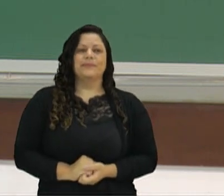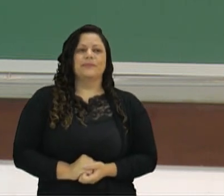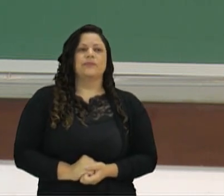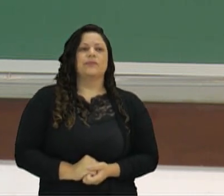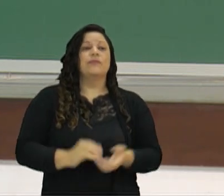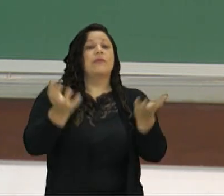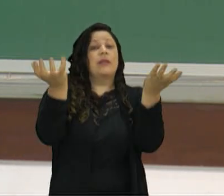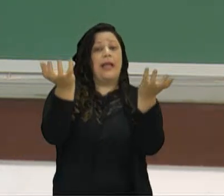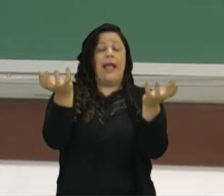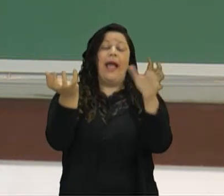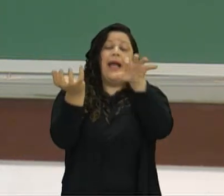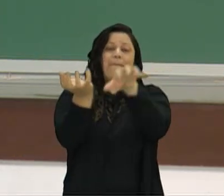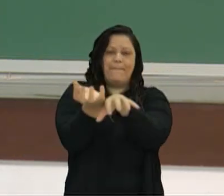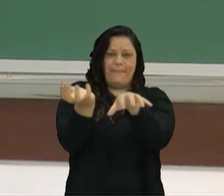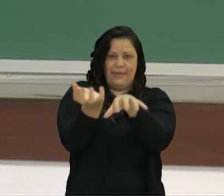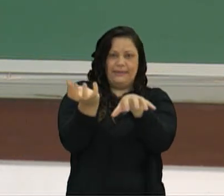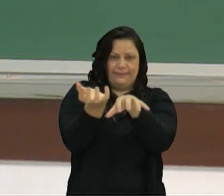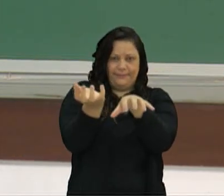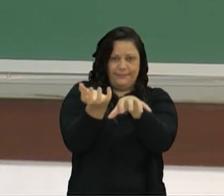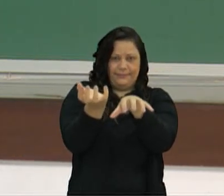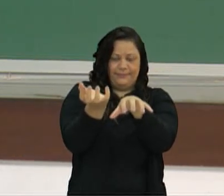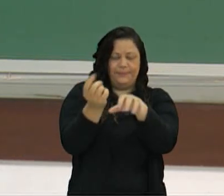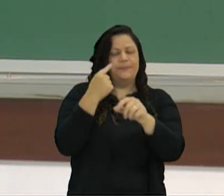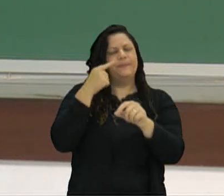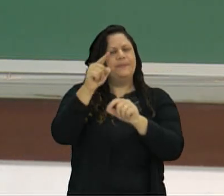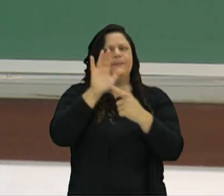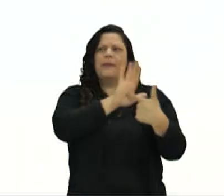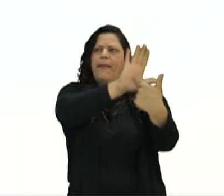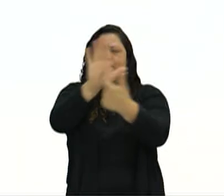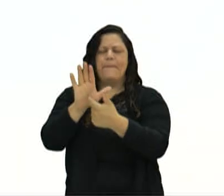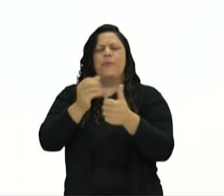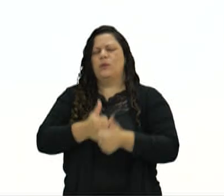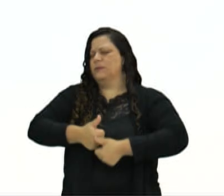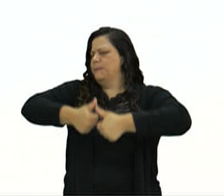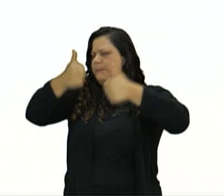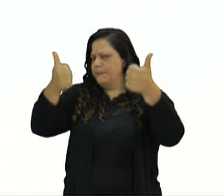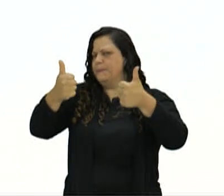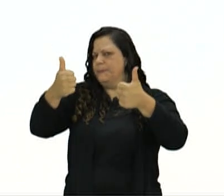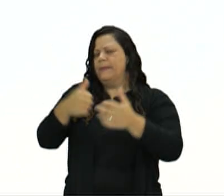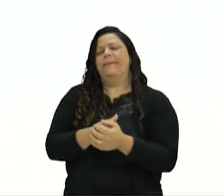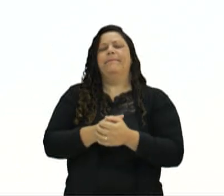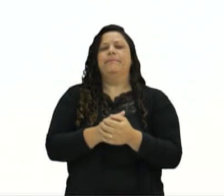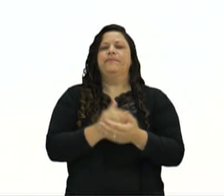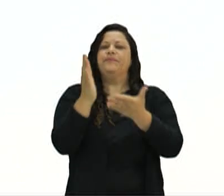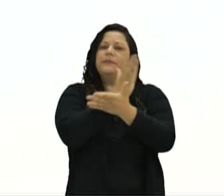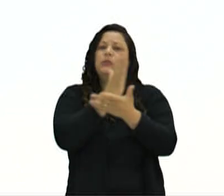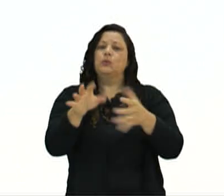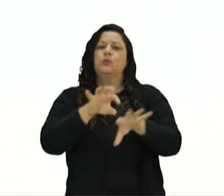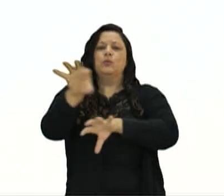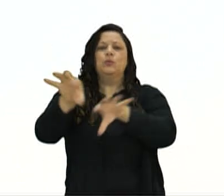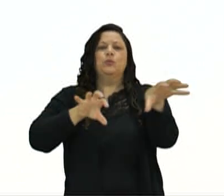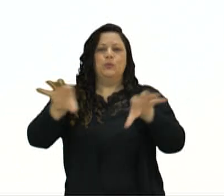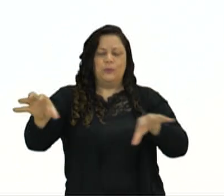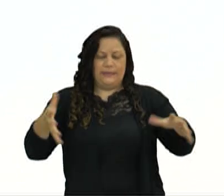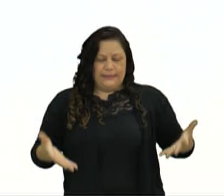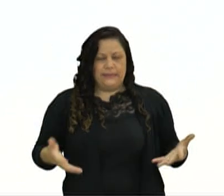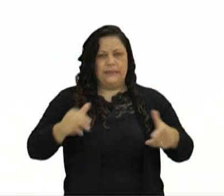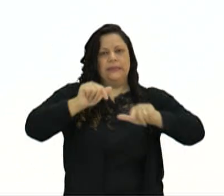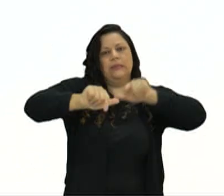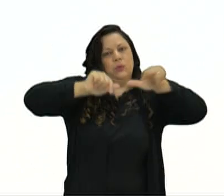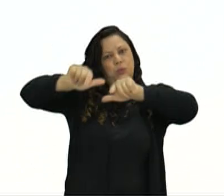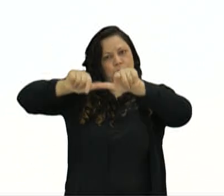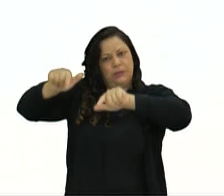Três Poderes de Brasília ilustra bem a divisão de poderes teorizada por Montesquieu. Observe a imagem abaixo